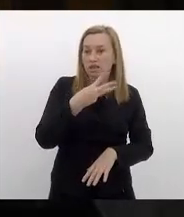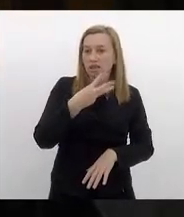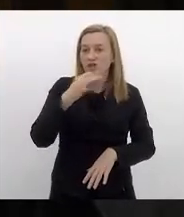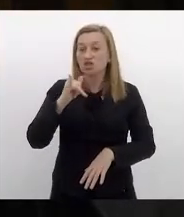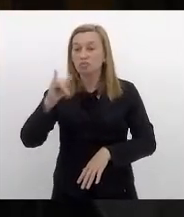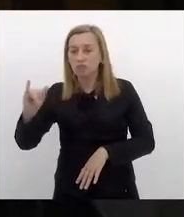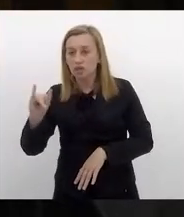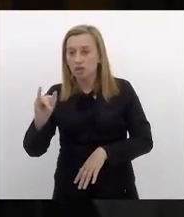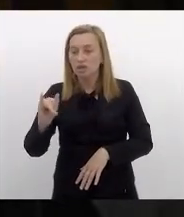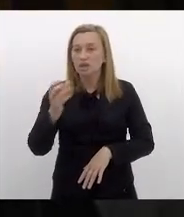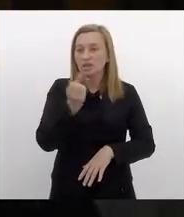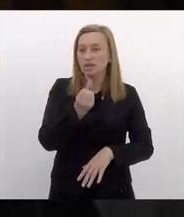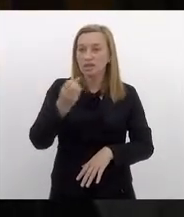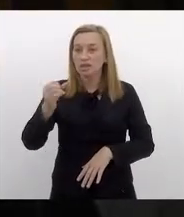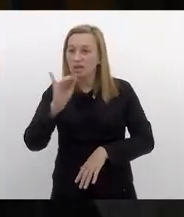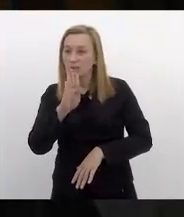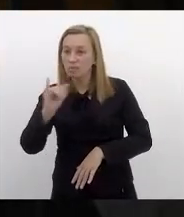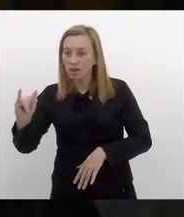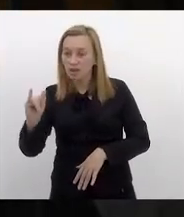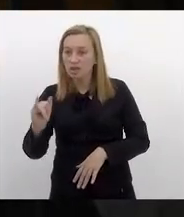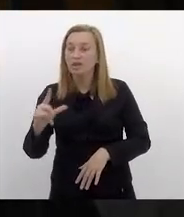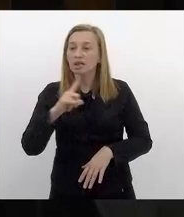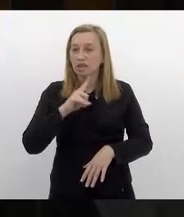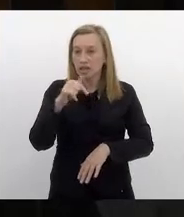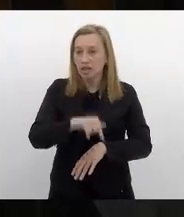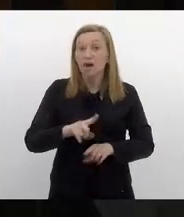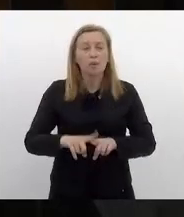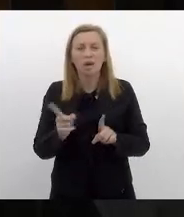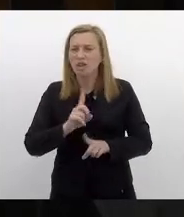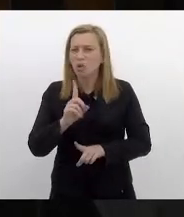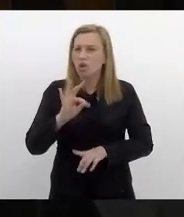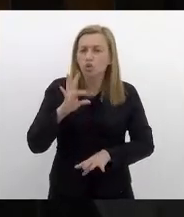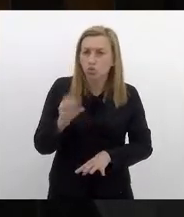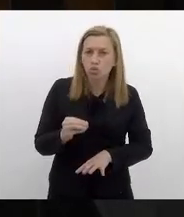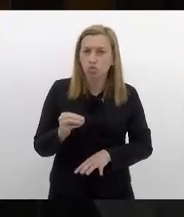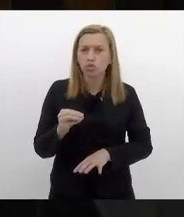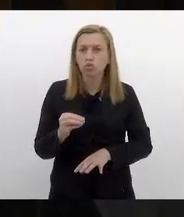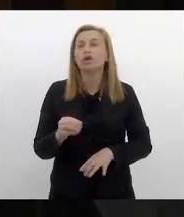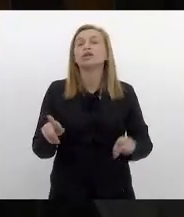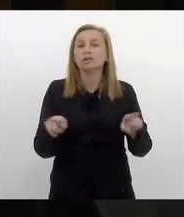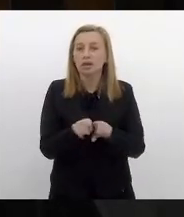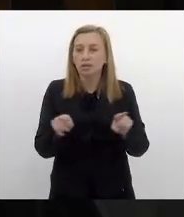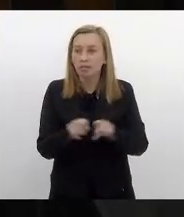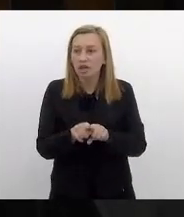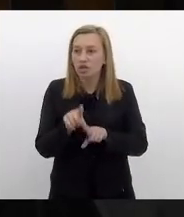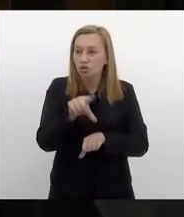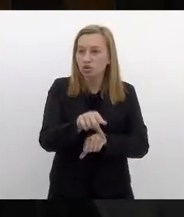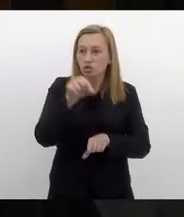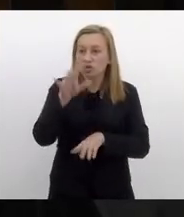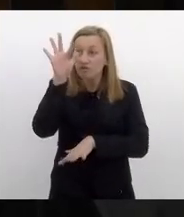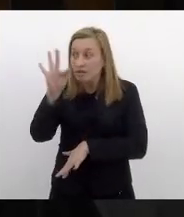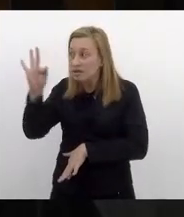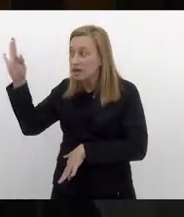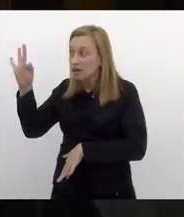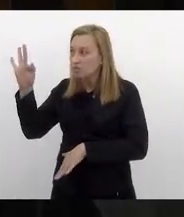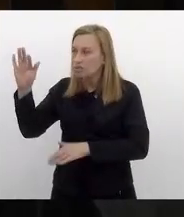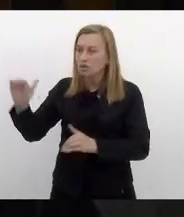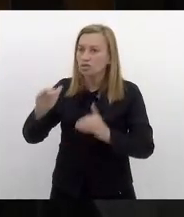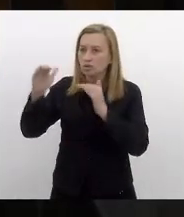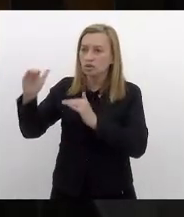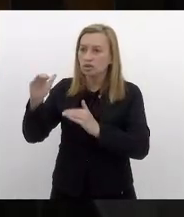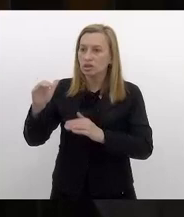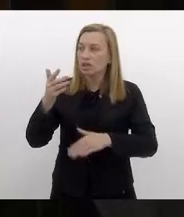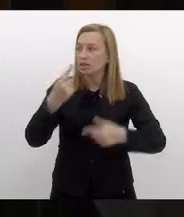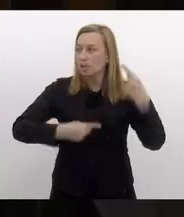dos 60 bi que tem como passivo aqui. Mas isso não é tudo. Veio também de uma decisão federal a supressão